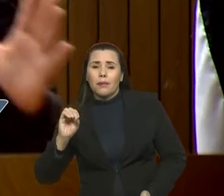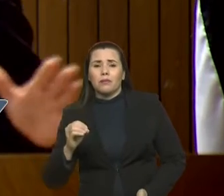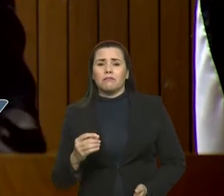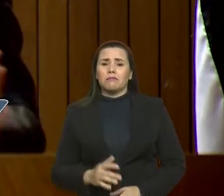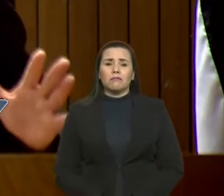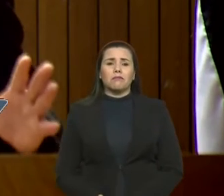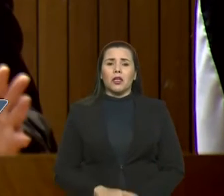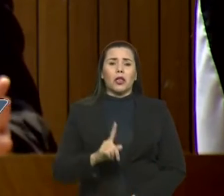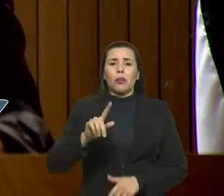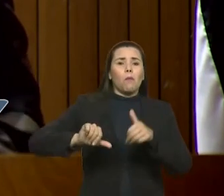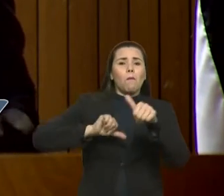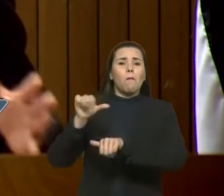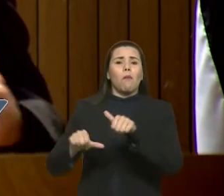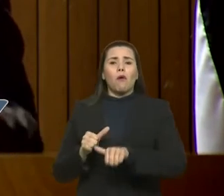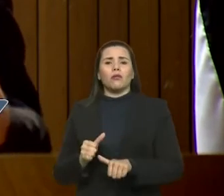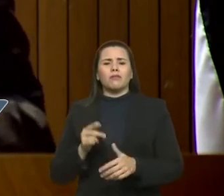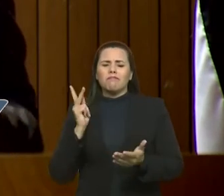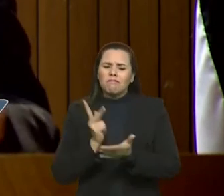ainda baixam um decreto